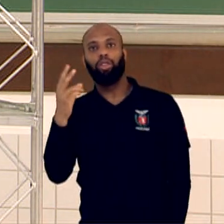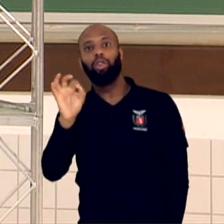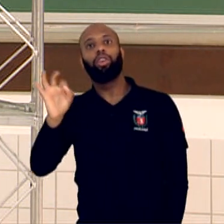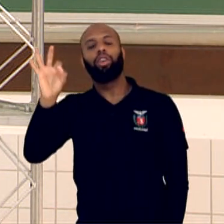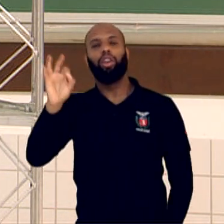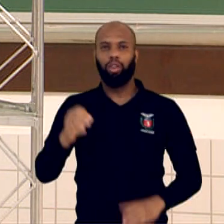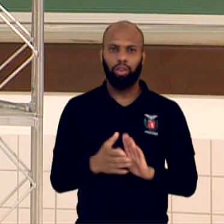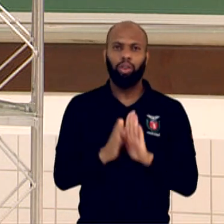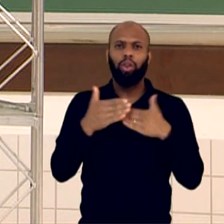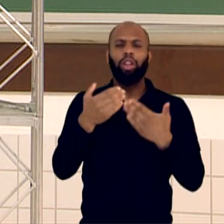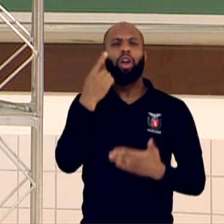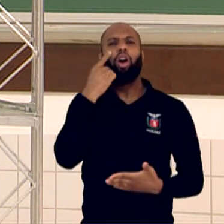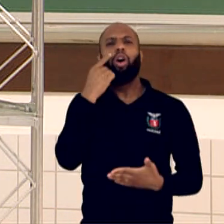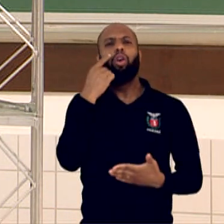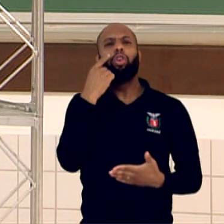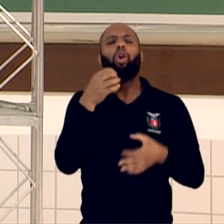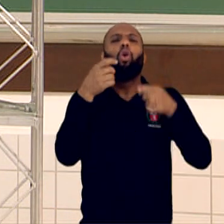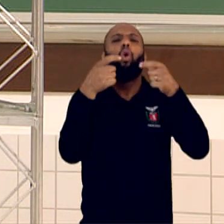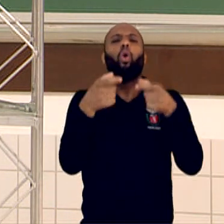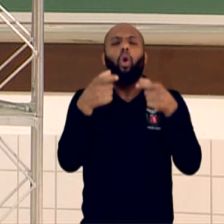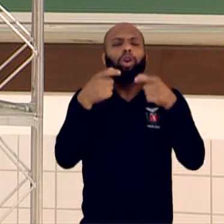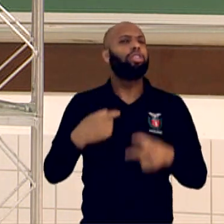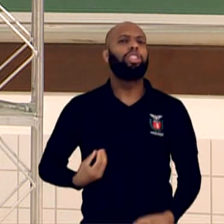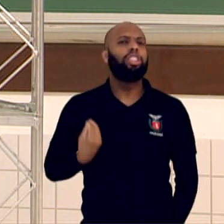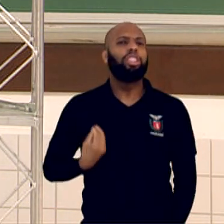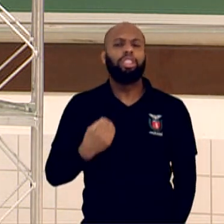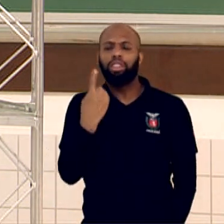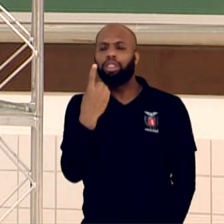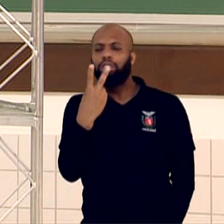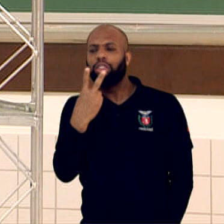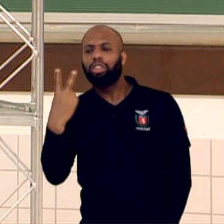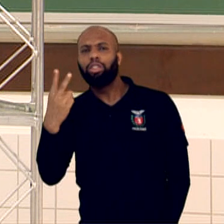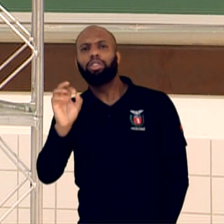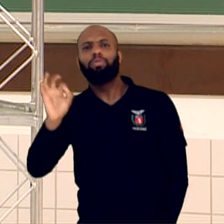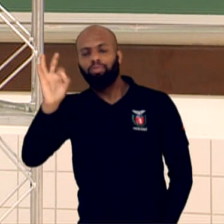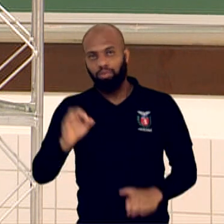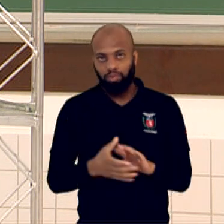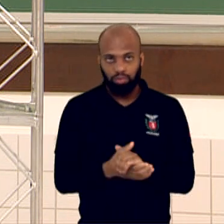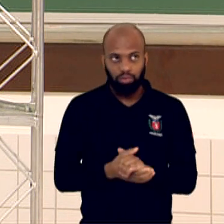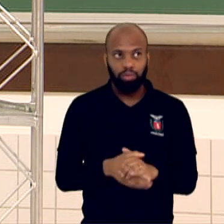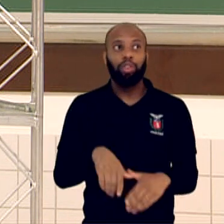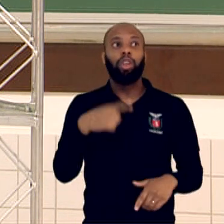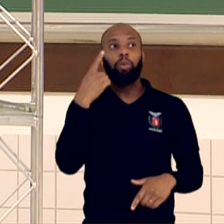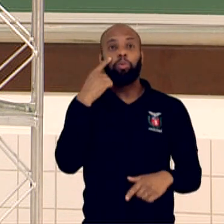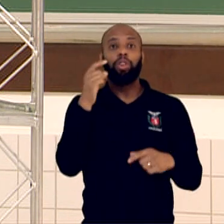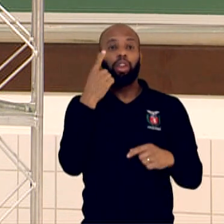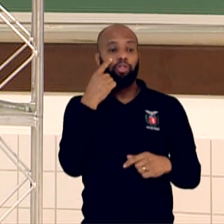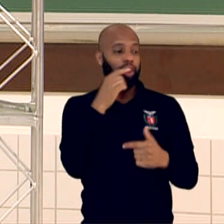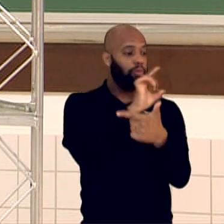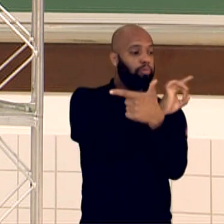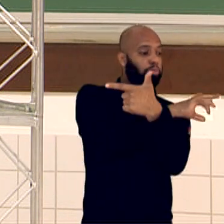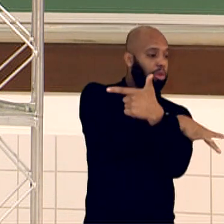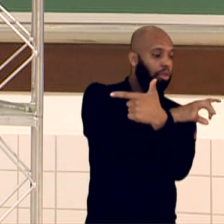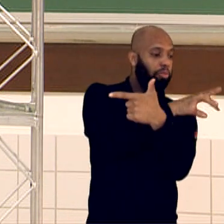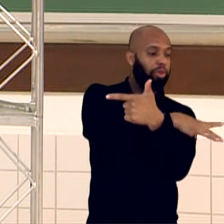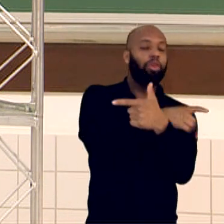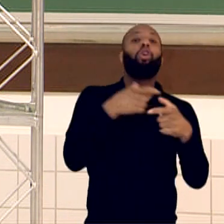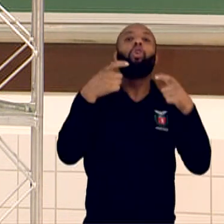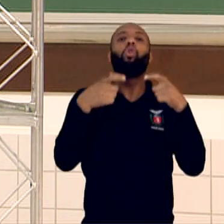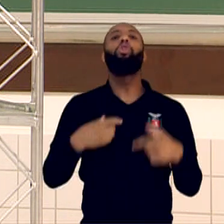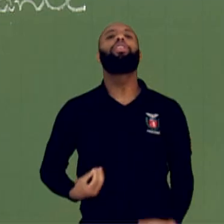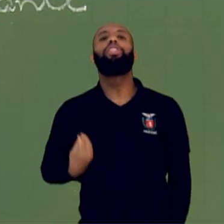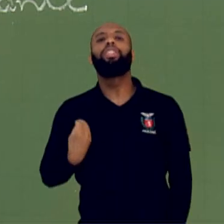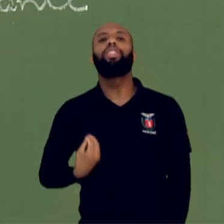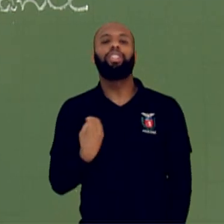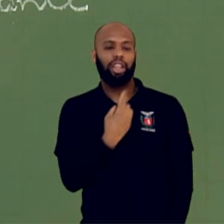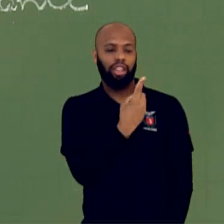o ângulo que eu tenho que analisar? Onde eu vou analisar? Eu vou analisar justamente esse resto da divisão. Onde está